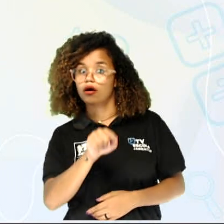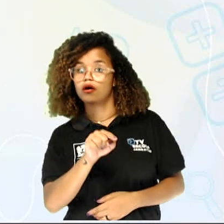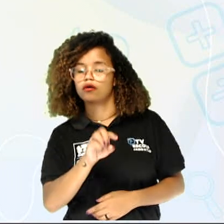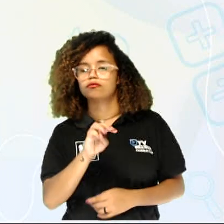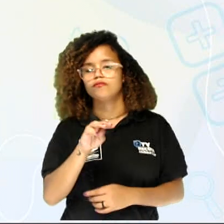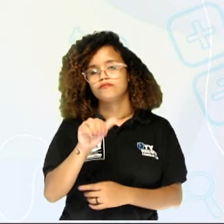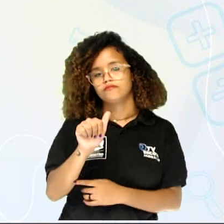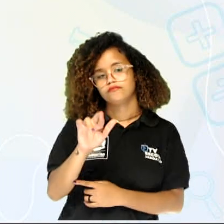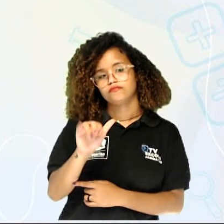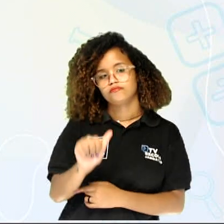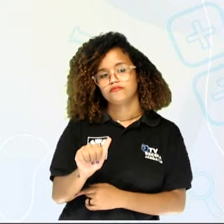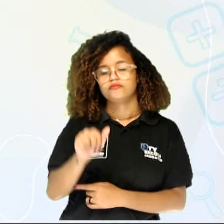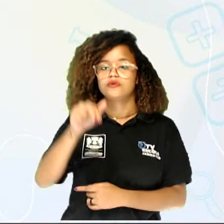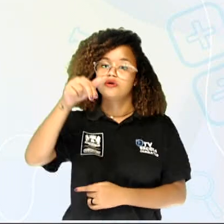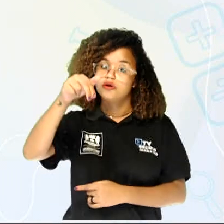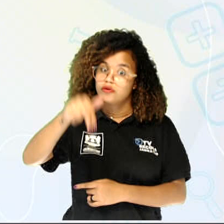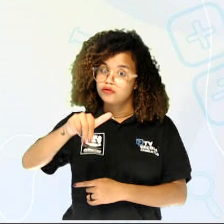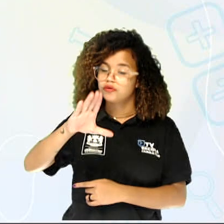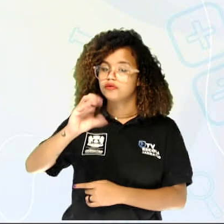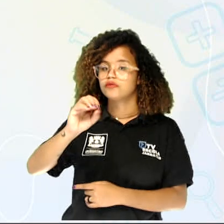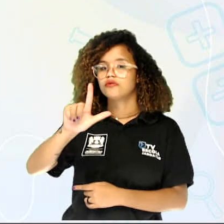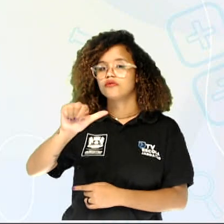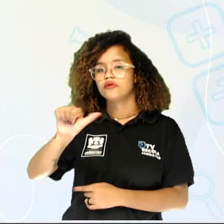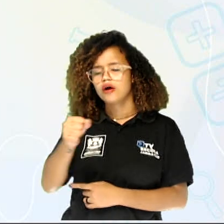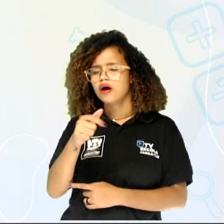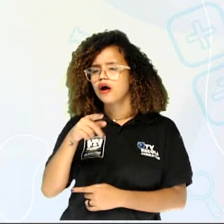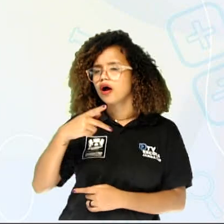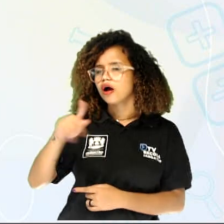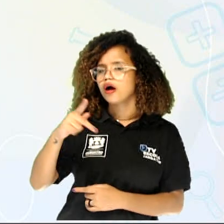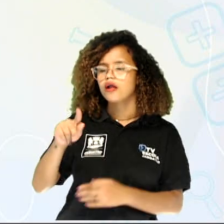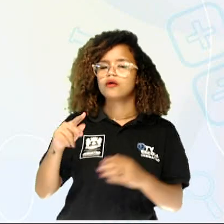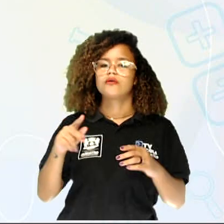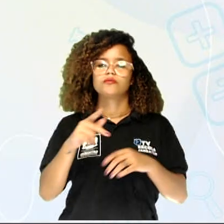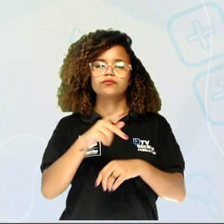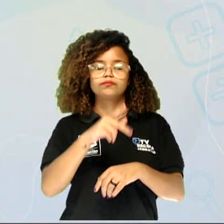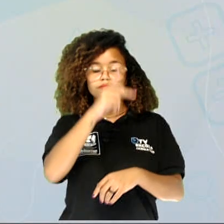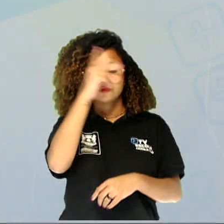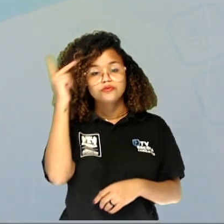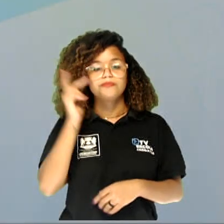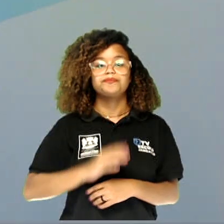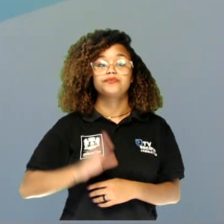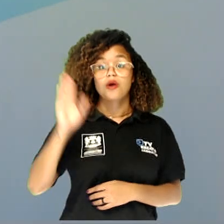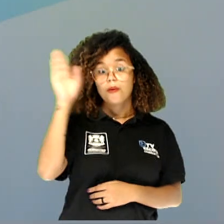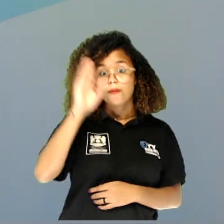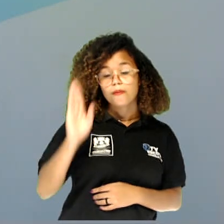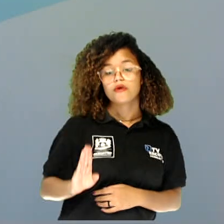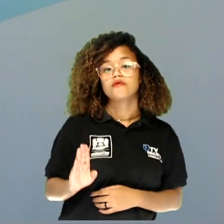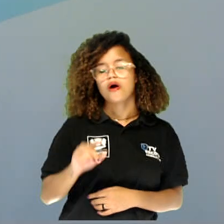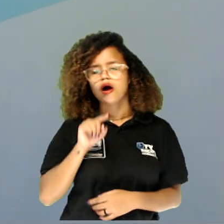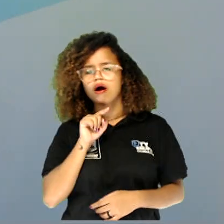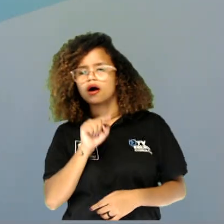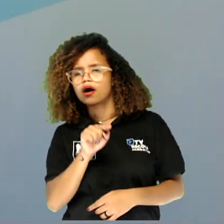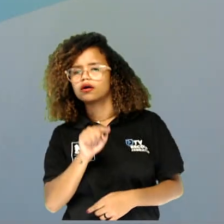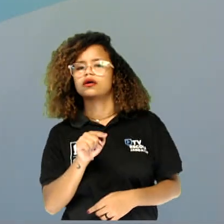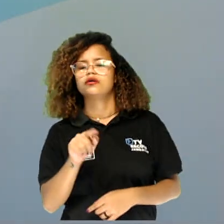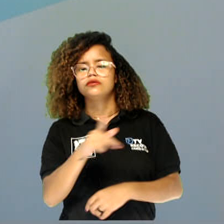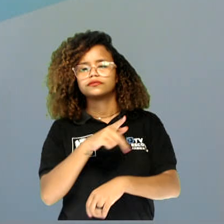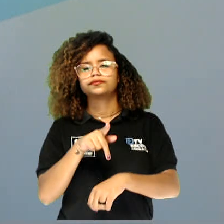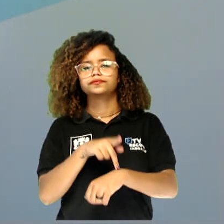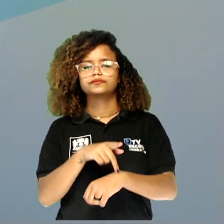Maria. Nicolas, aquela pessoa. Nicolas. Brasil, aquele país. Certo?